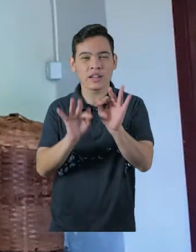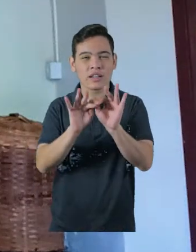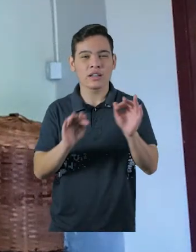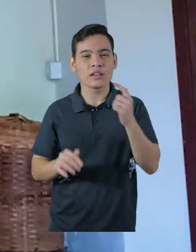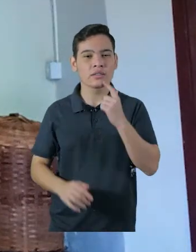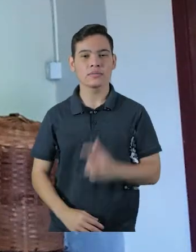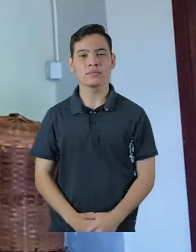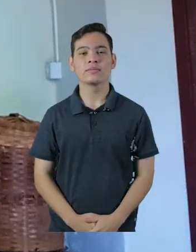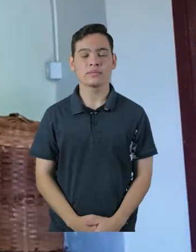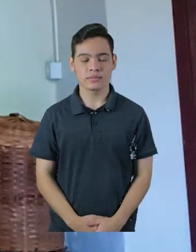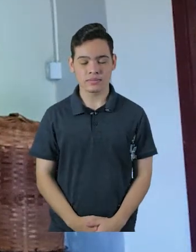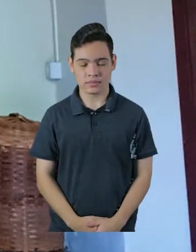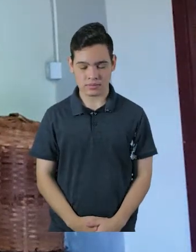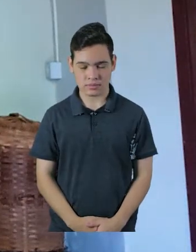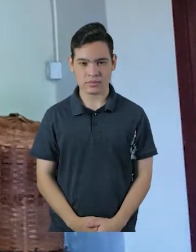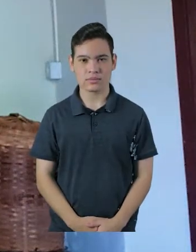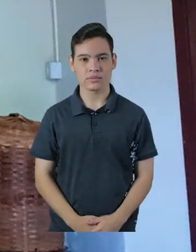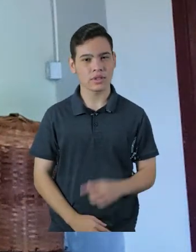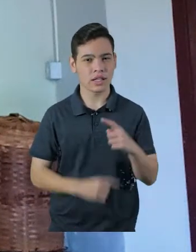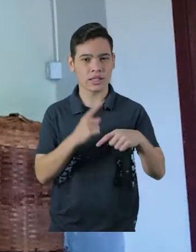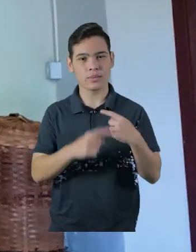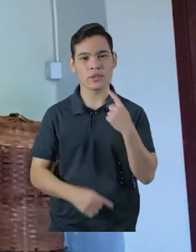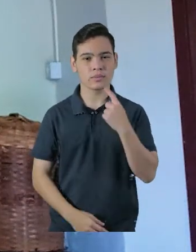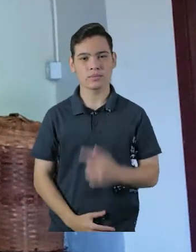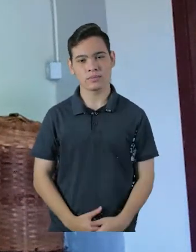um pequeno movimento de não.